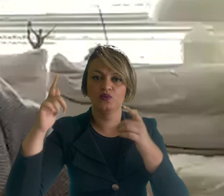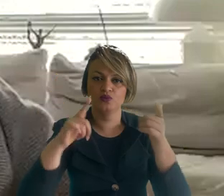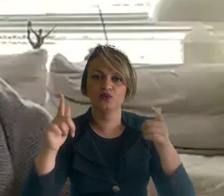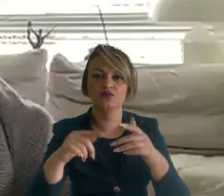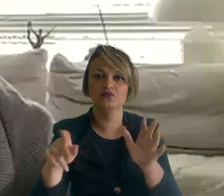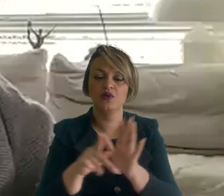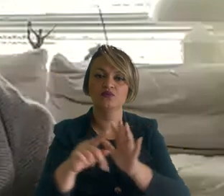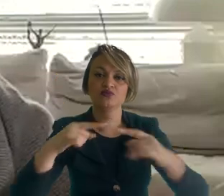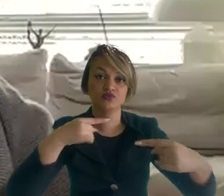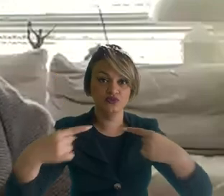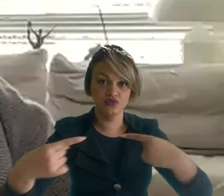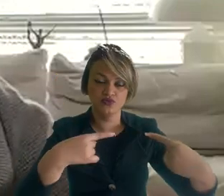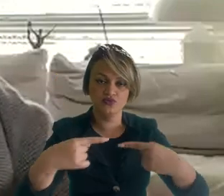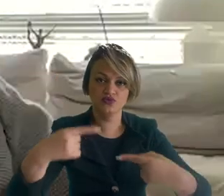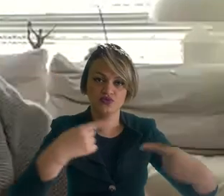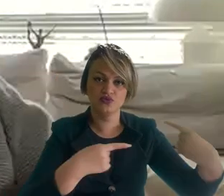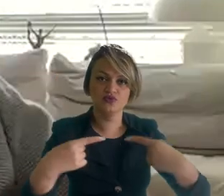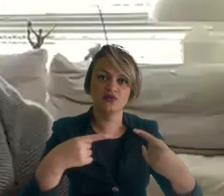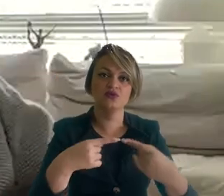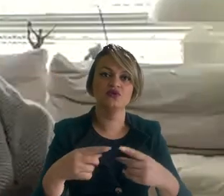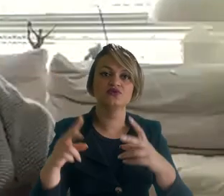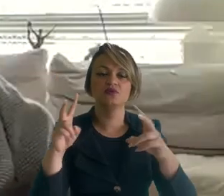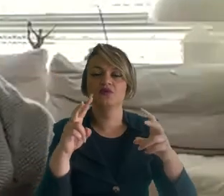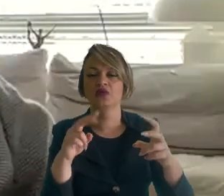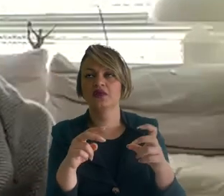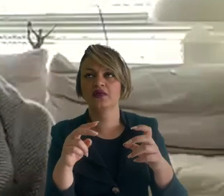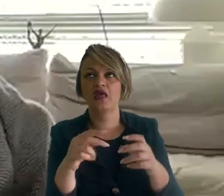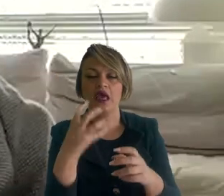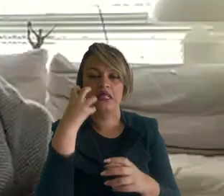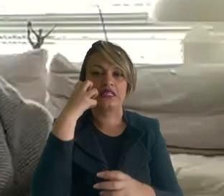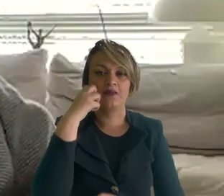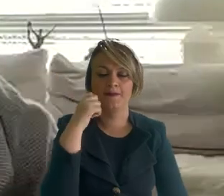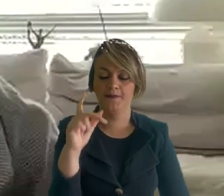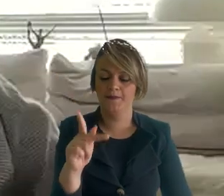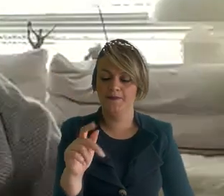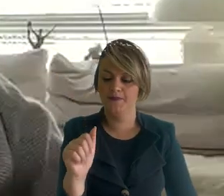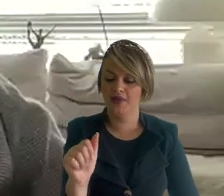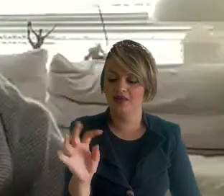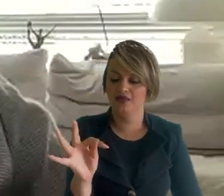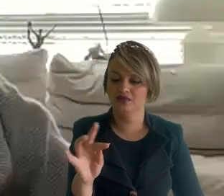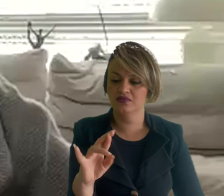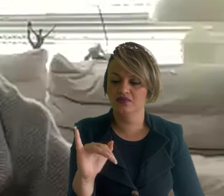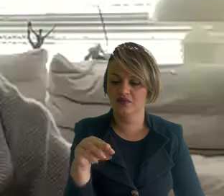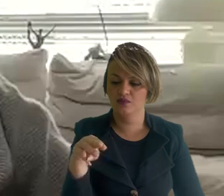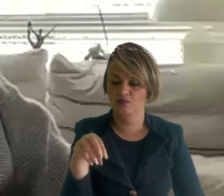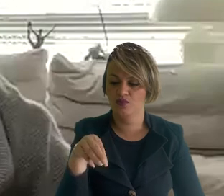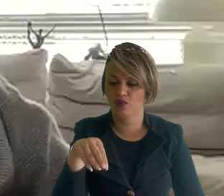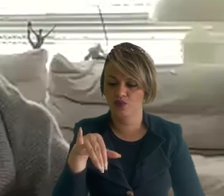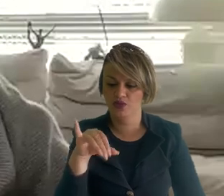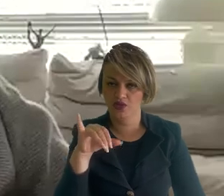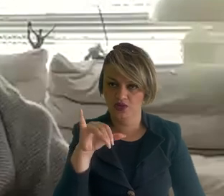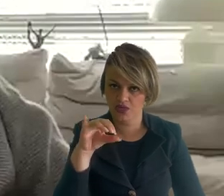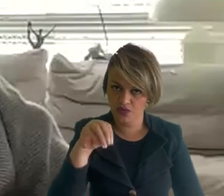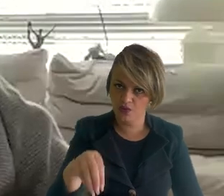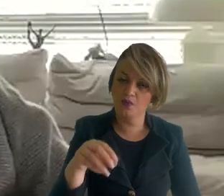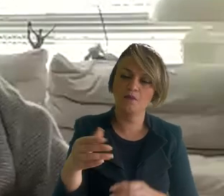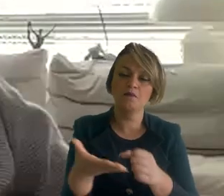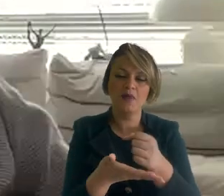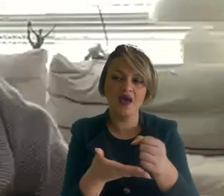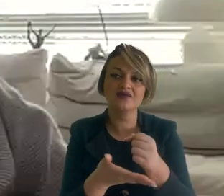de discussão sobre patrimônio mínimo mínimo existencial que estão também